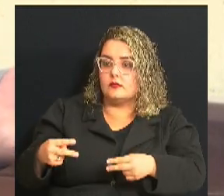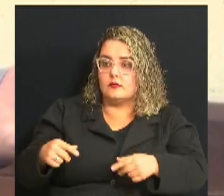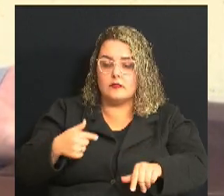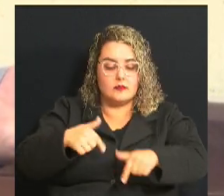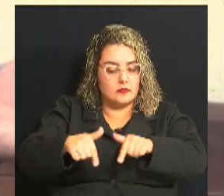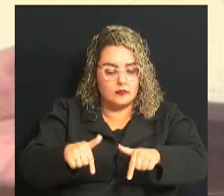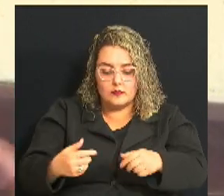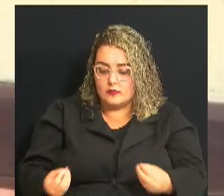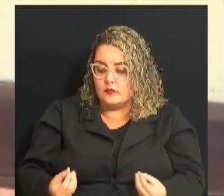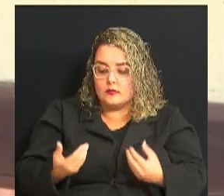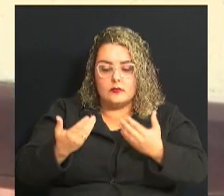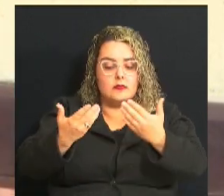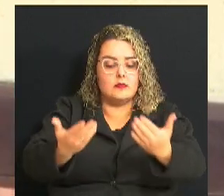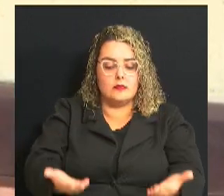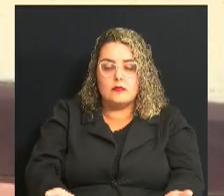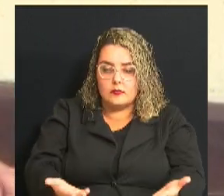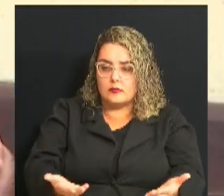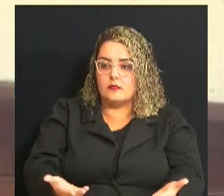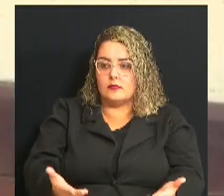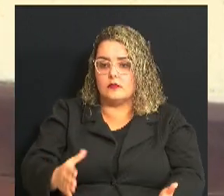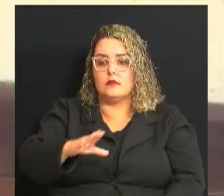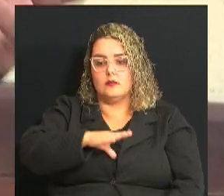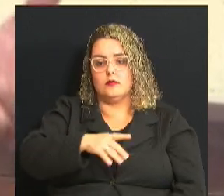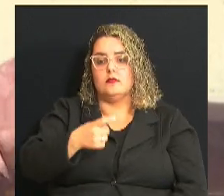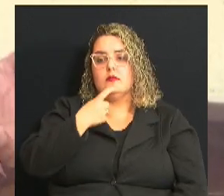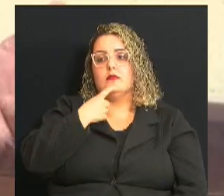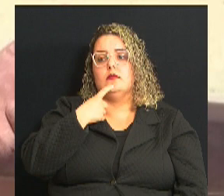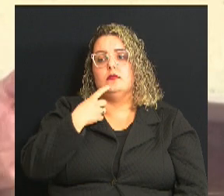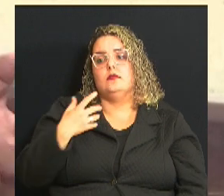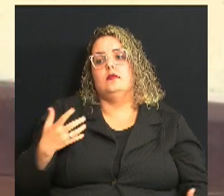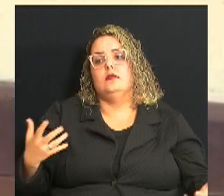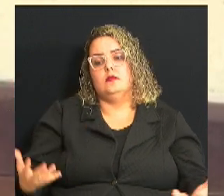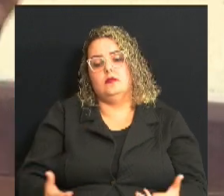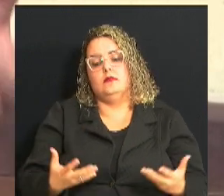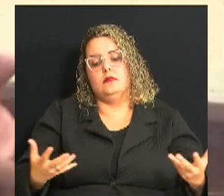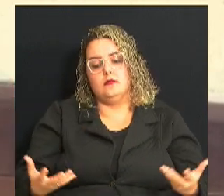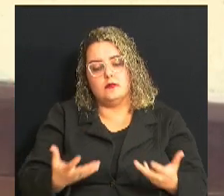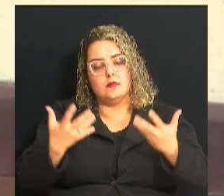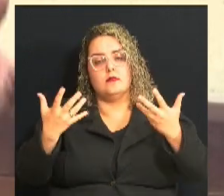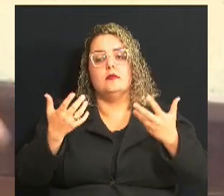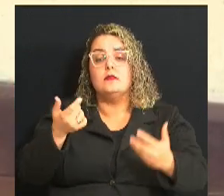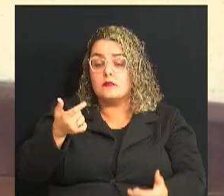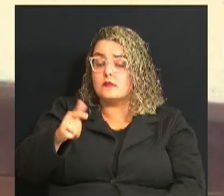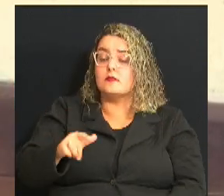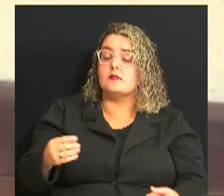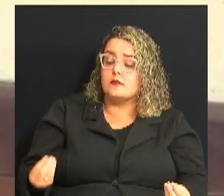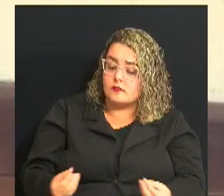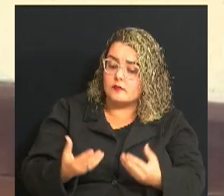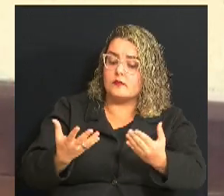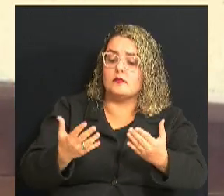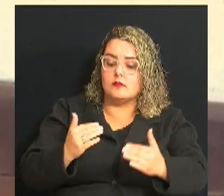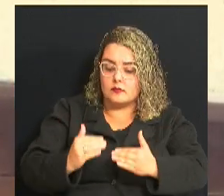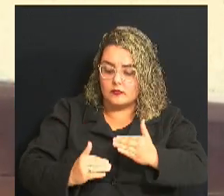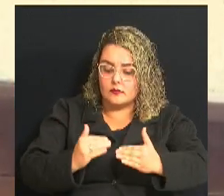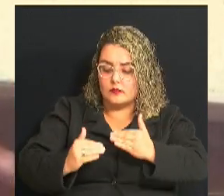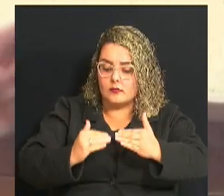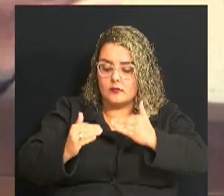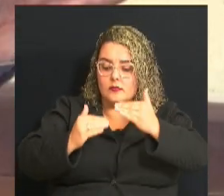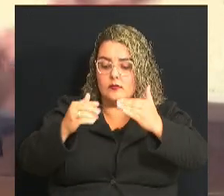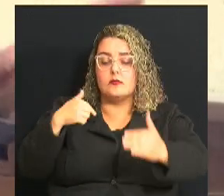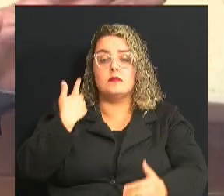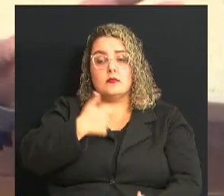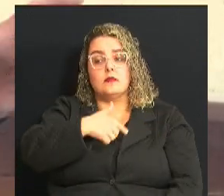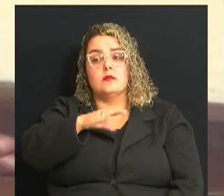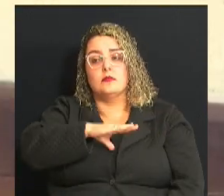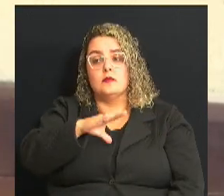trabalho que vocês dois realizaram, pela contribuição que deram e continuam dando para o desenvolvimento da nossa cidade,